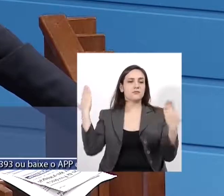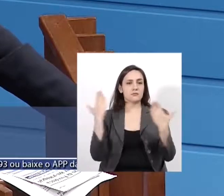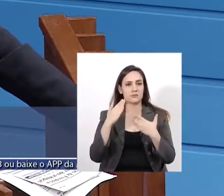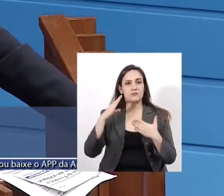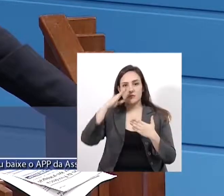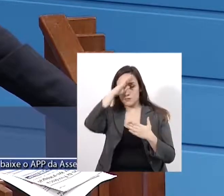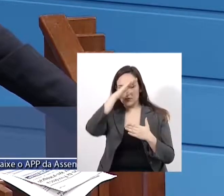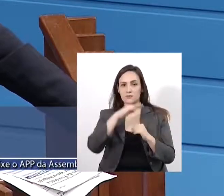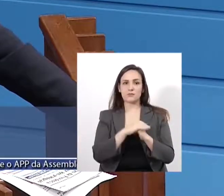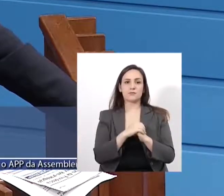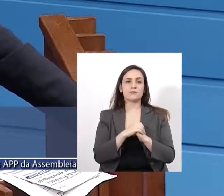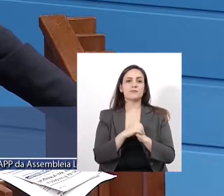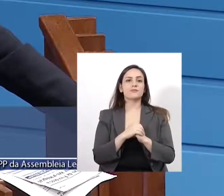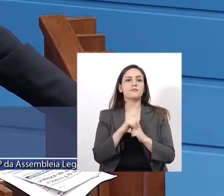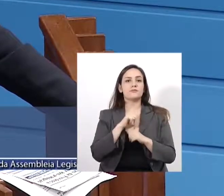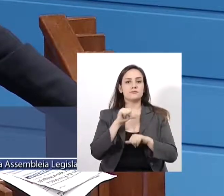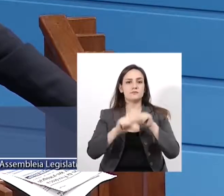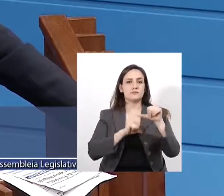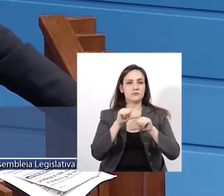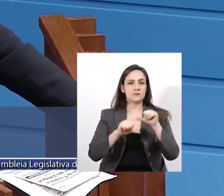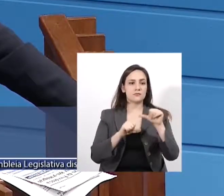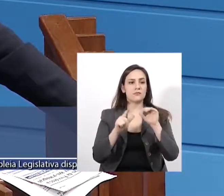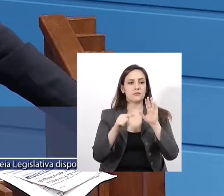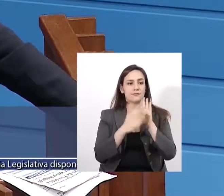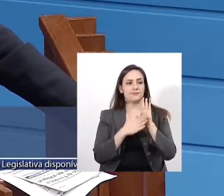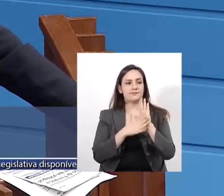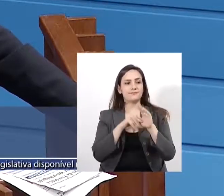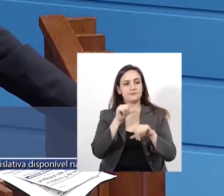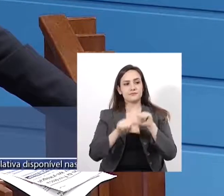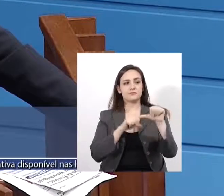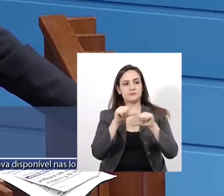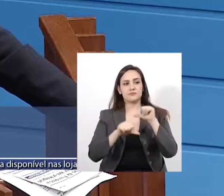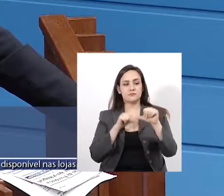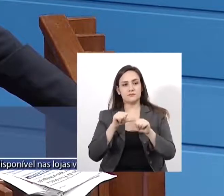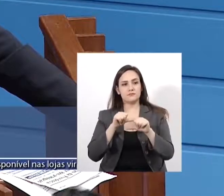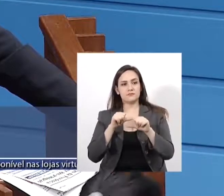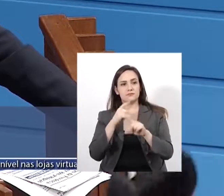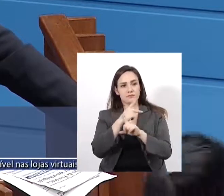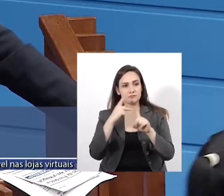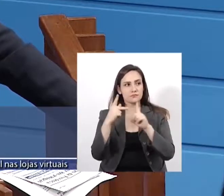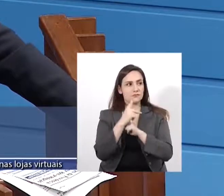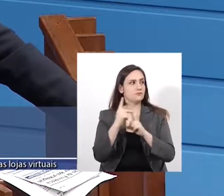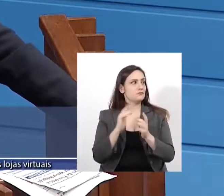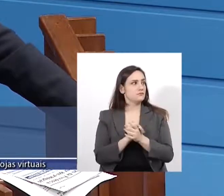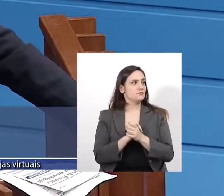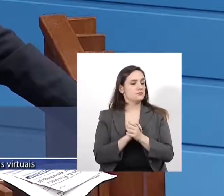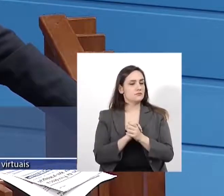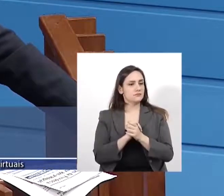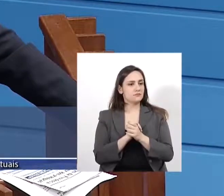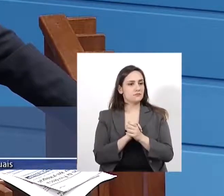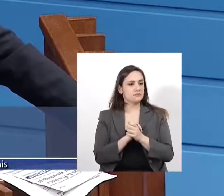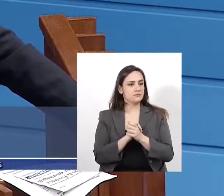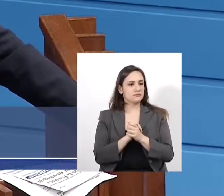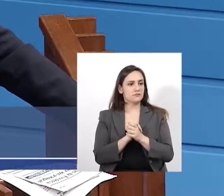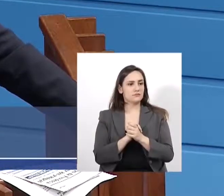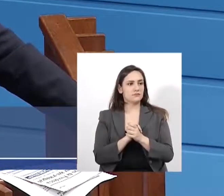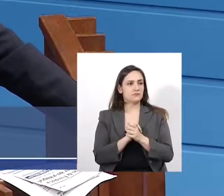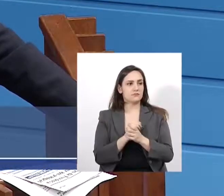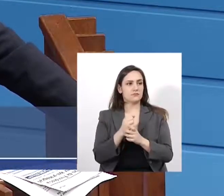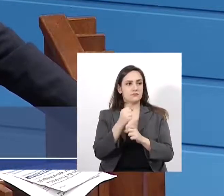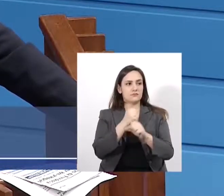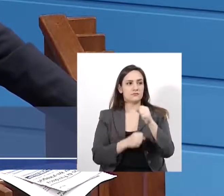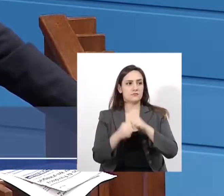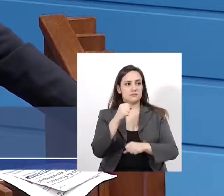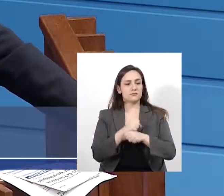Bolsonaro, a questão da proposta de uma reforma da Previdência. E em anos